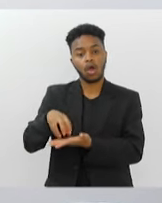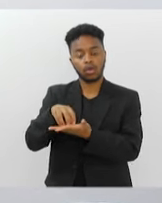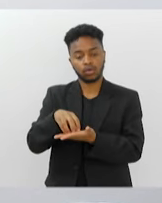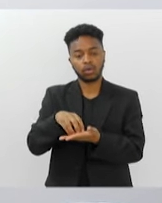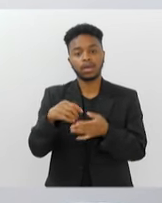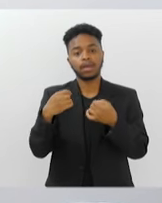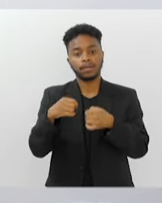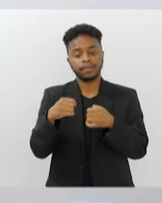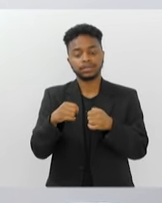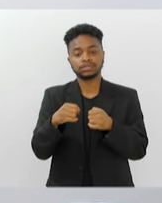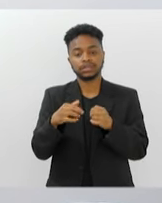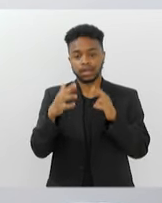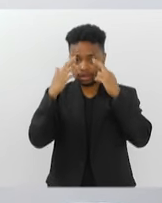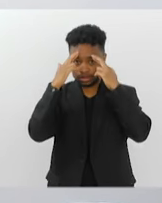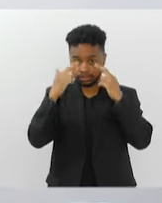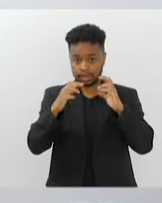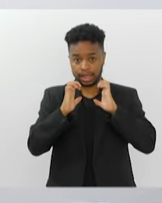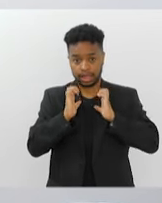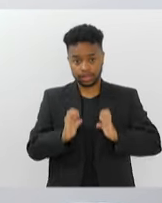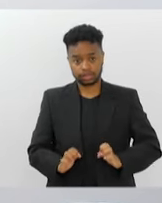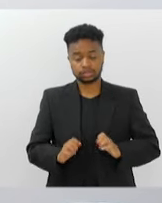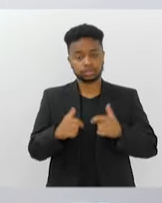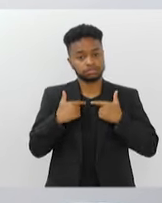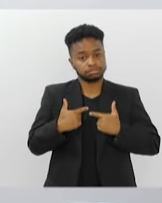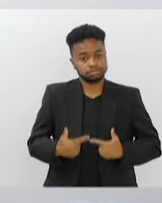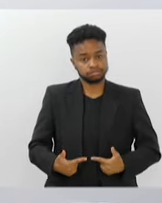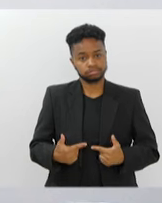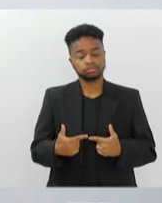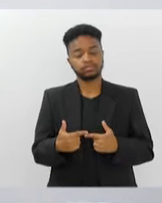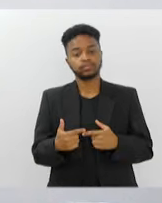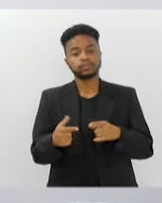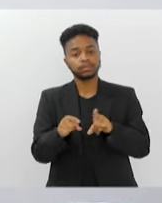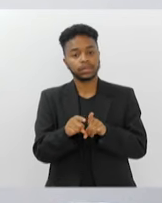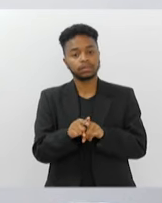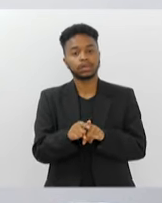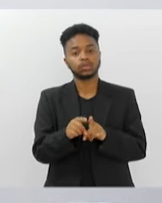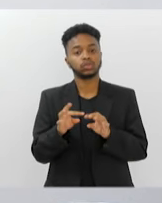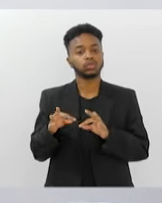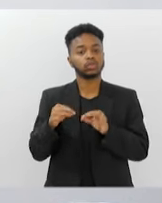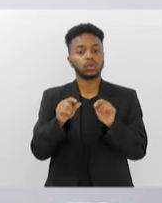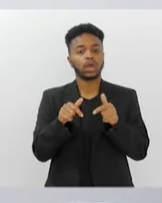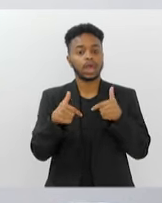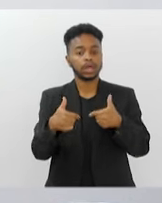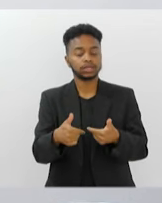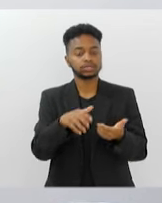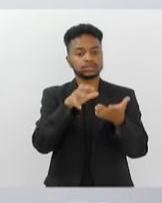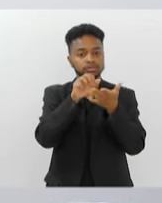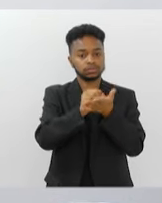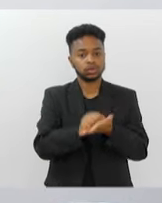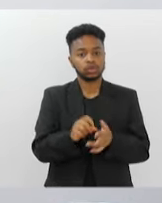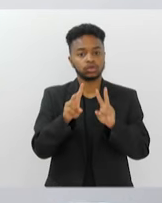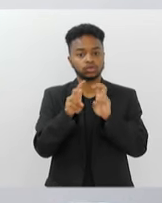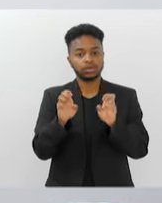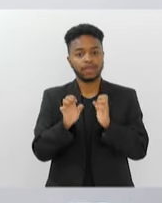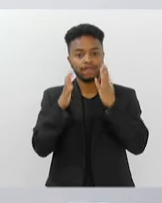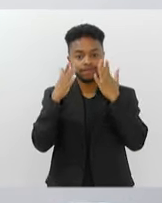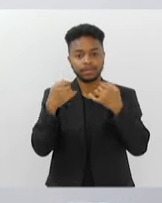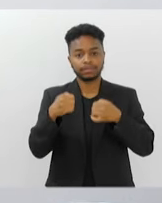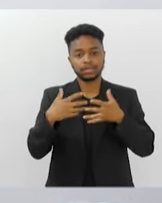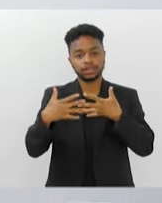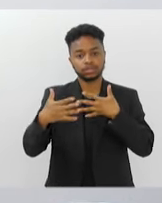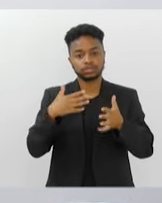princípios da integridade da ética na condução das suas atividades assegurando que todas as ações e documentos relacionados ao evento sejam tratados com a máxima